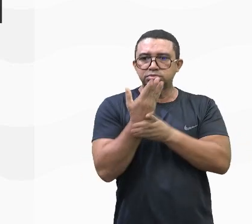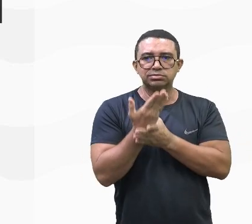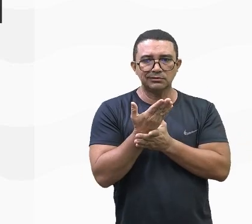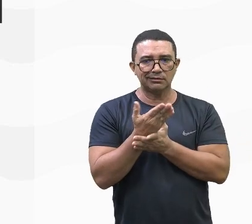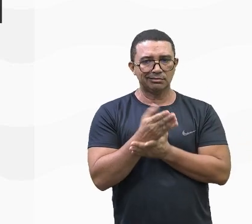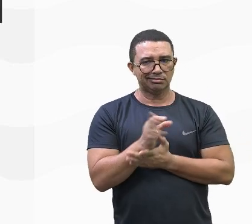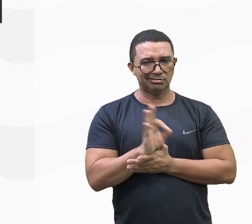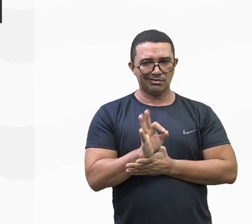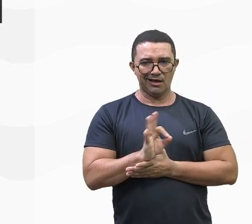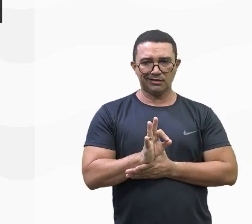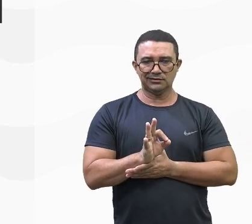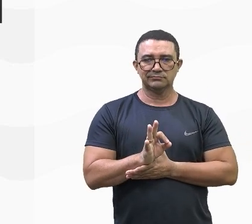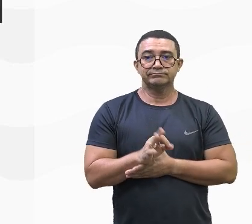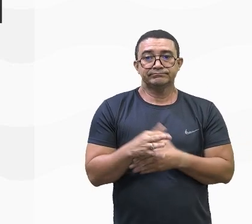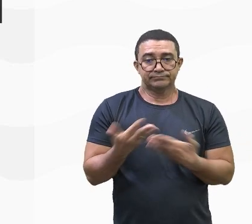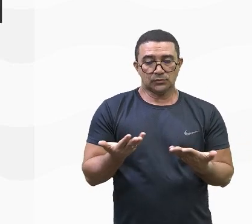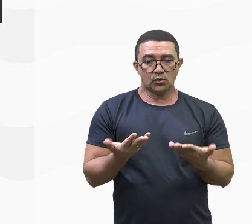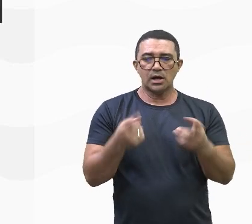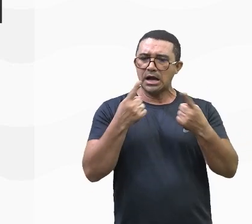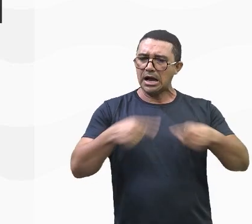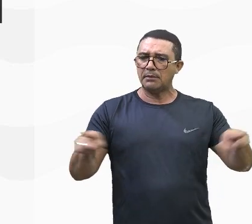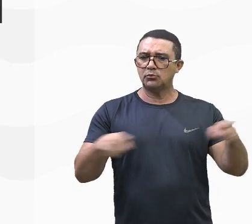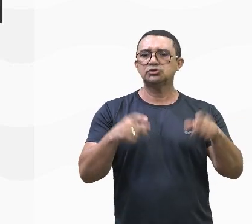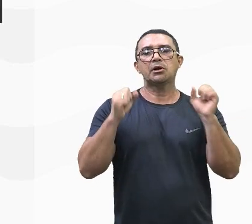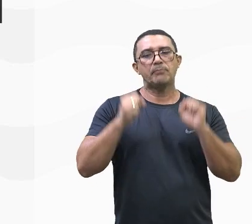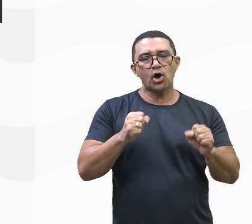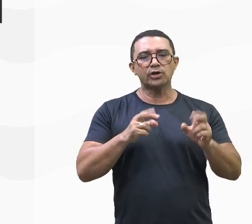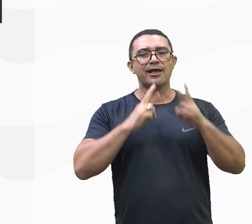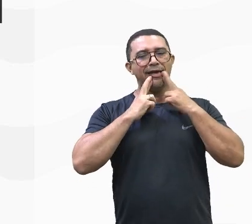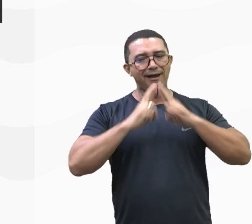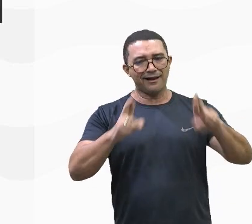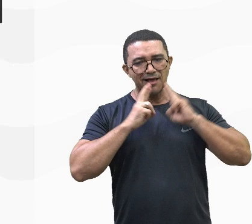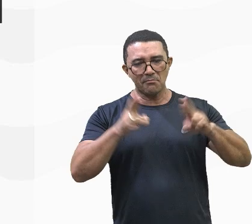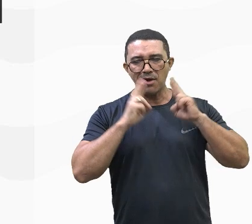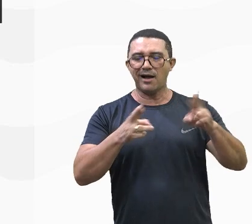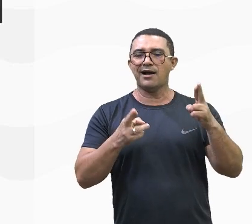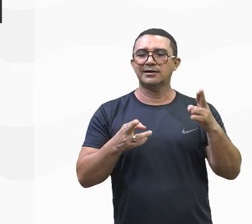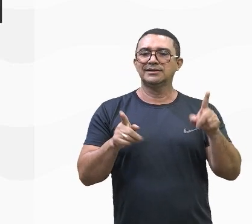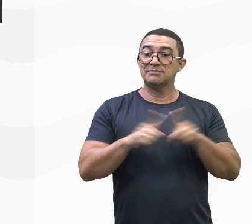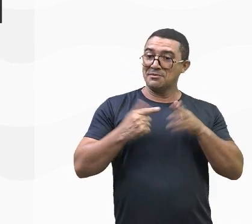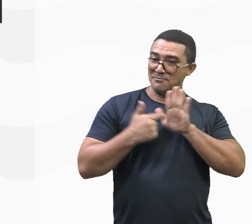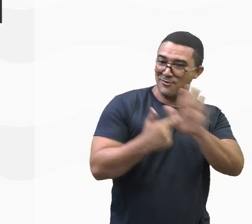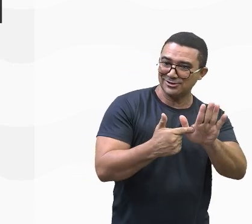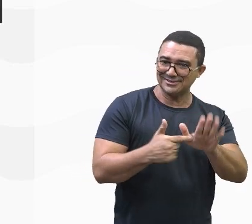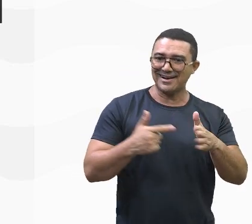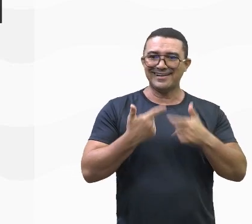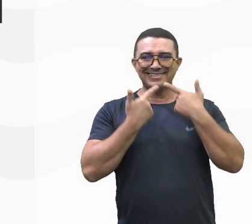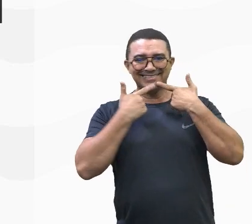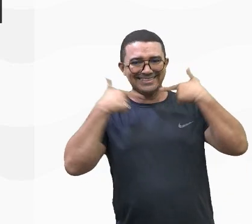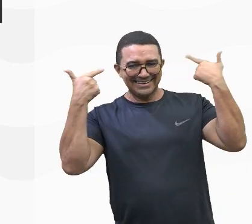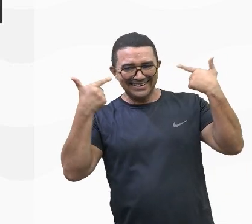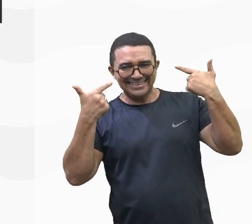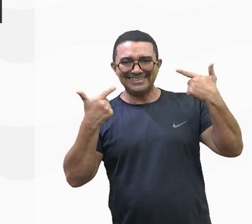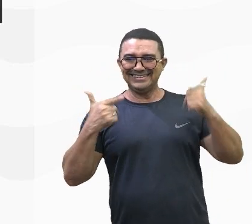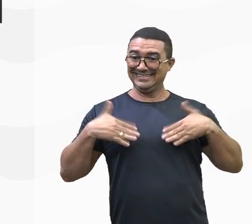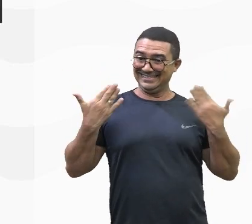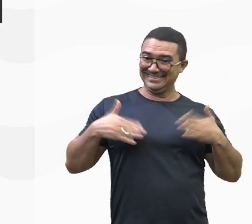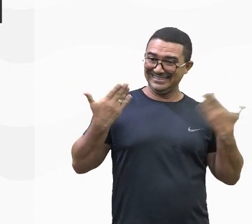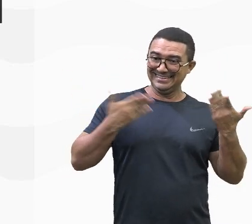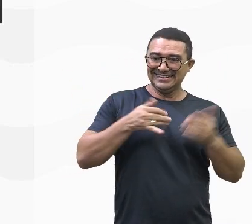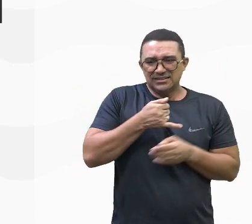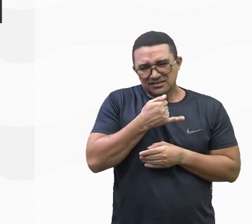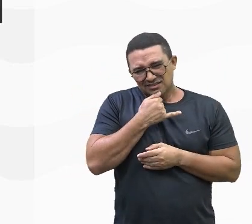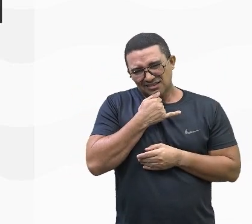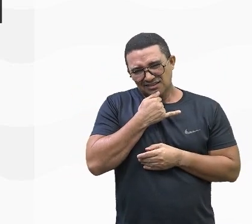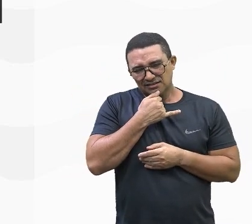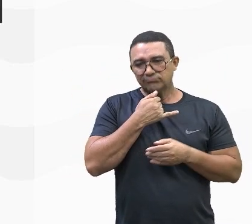social. Através dela, da música, pode-se fazer críticas, manifestações de alegrias, tristezas e demais sentimentos. Ela demonstra